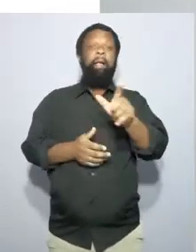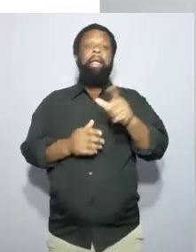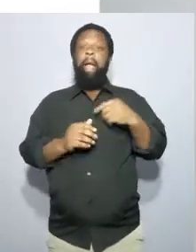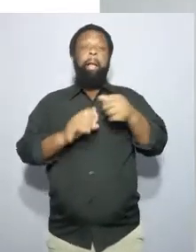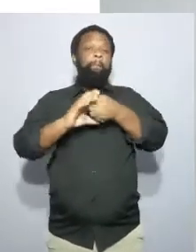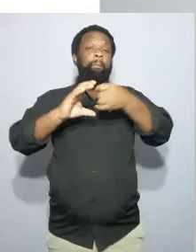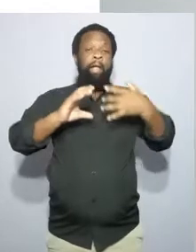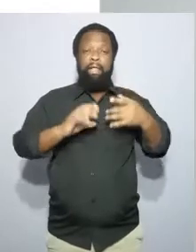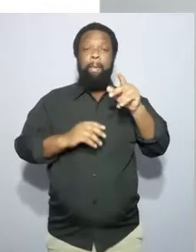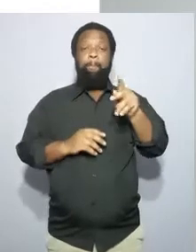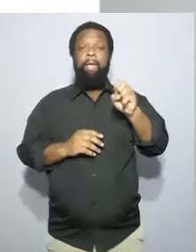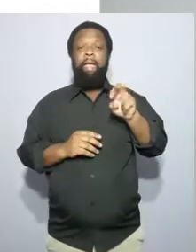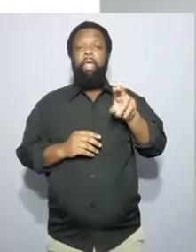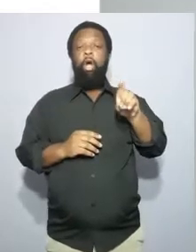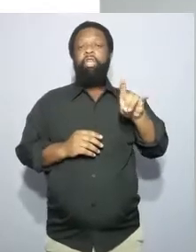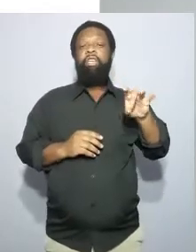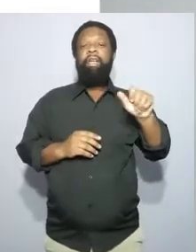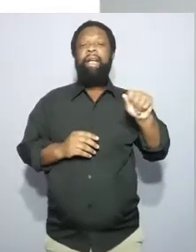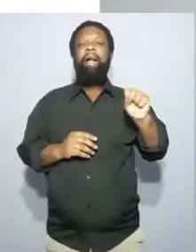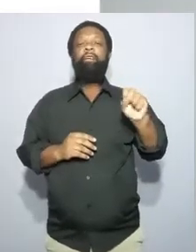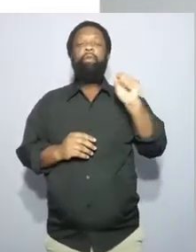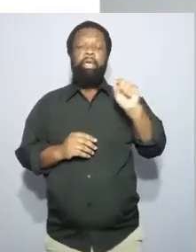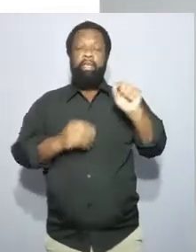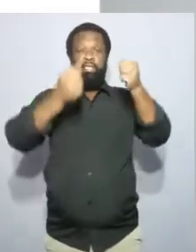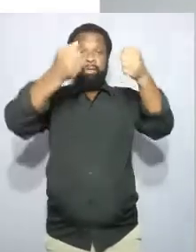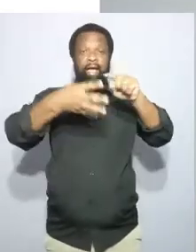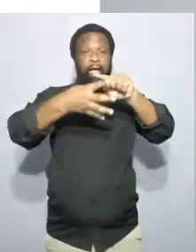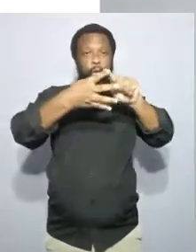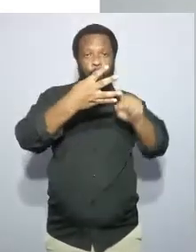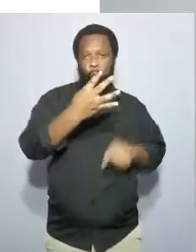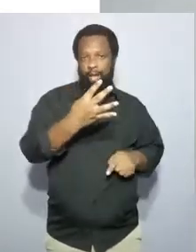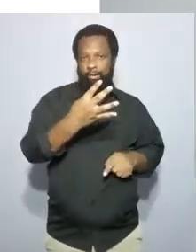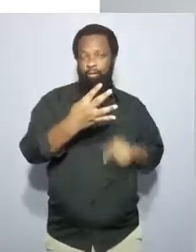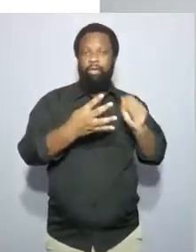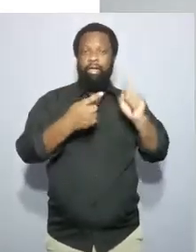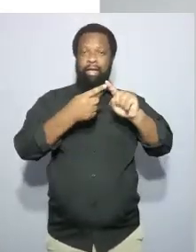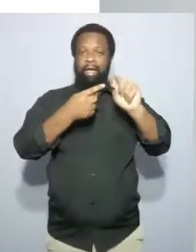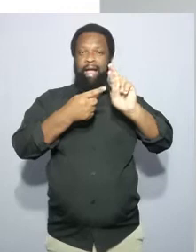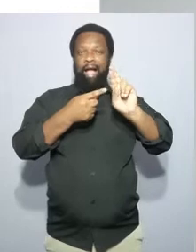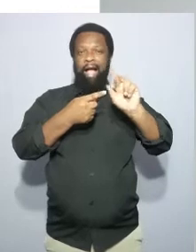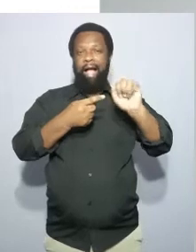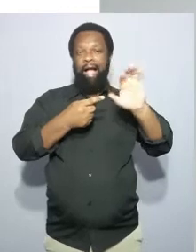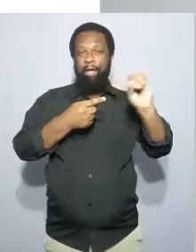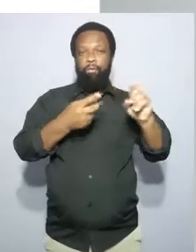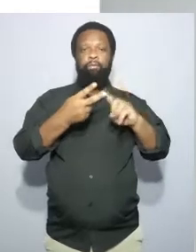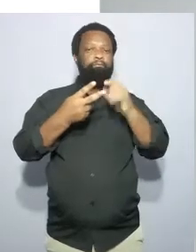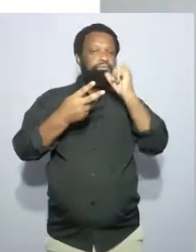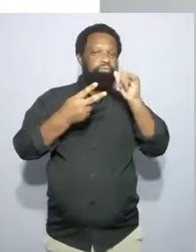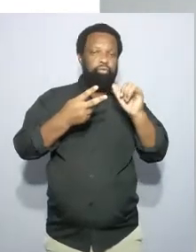para propriedades periódicas, voltamos a falar hoje de quatro propriedades periódicas. Raio tônico e